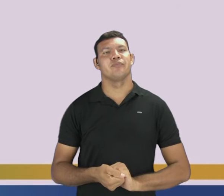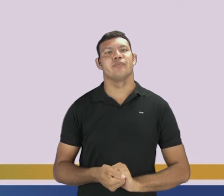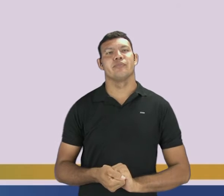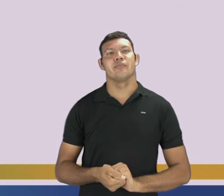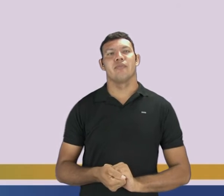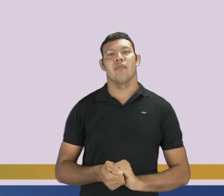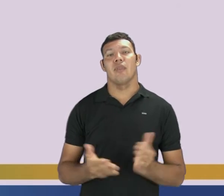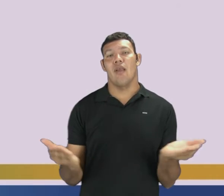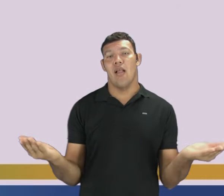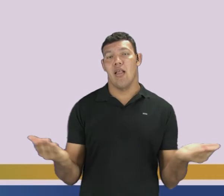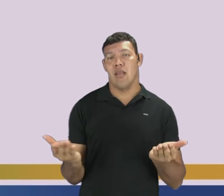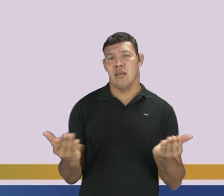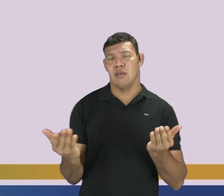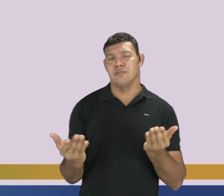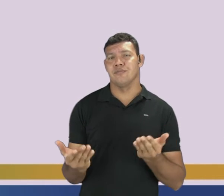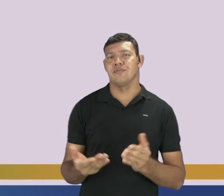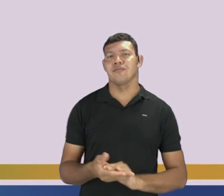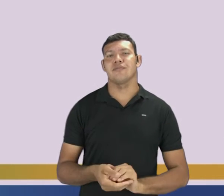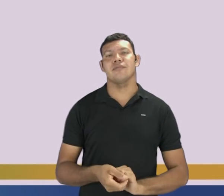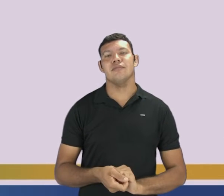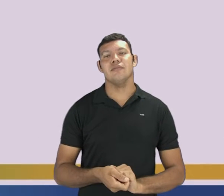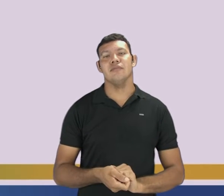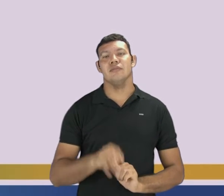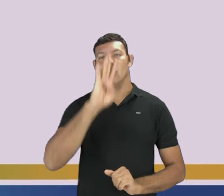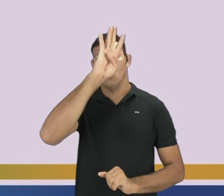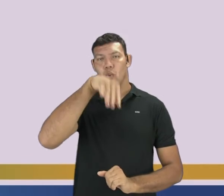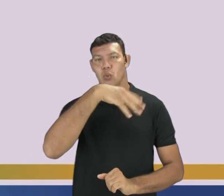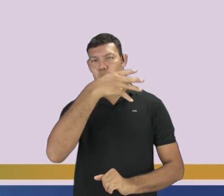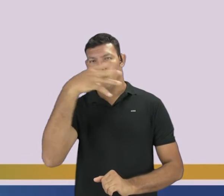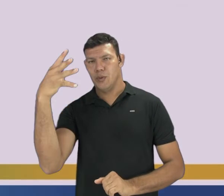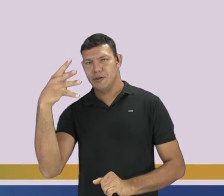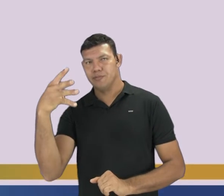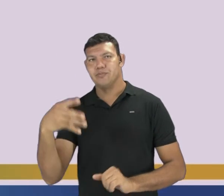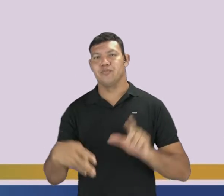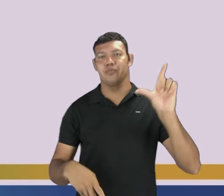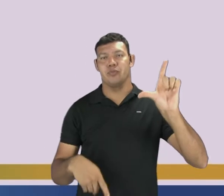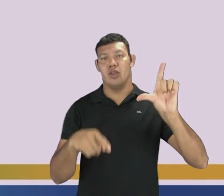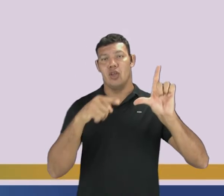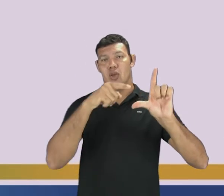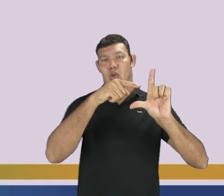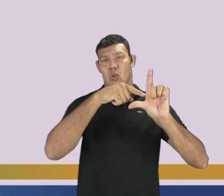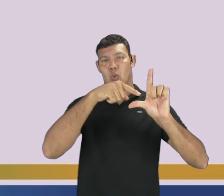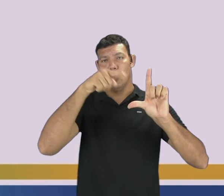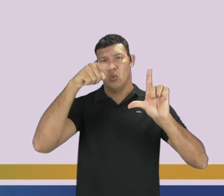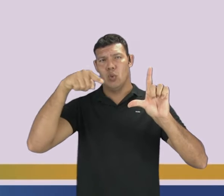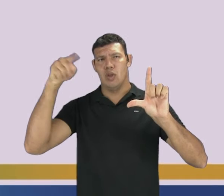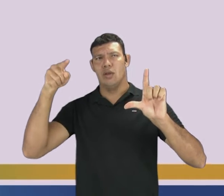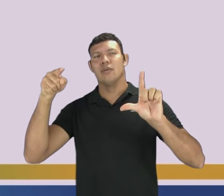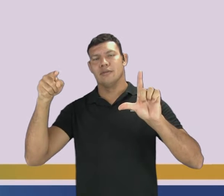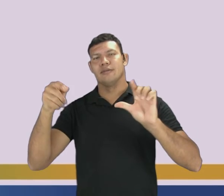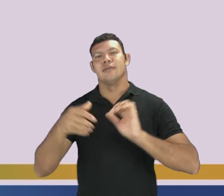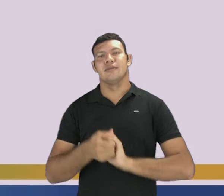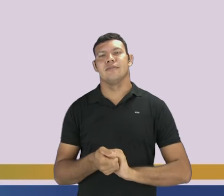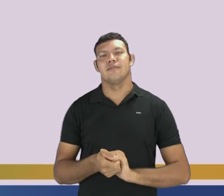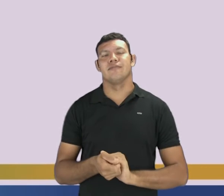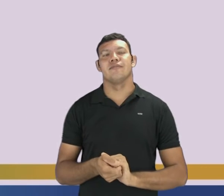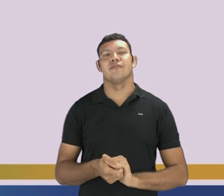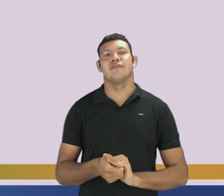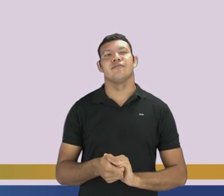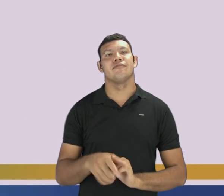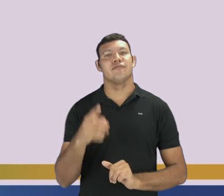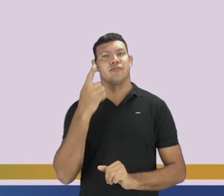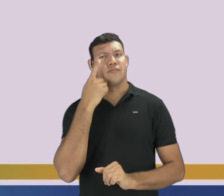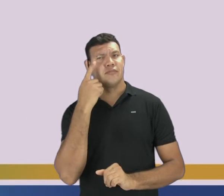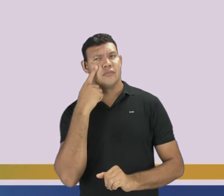E aí nós podemos observar a pirâmide etária. Então, nessa pirâmide, nós podemos observar as faixas